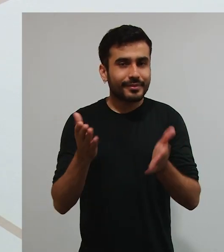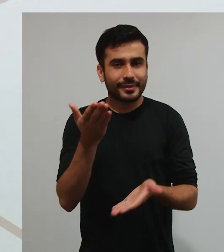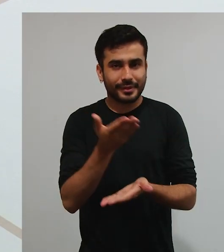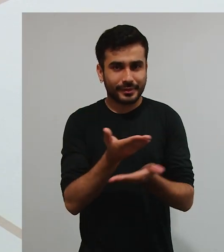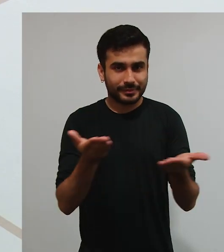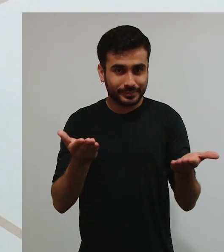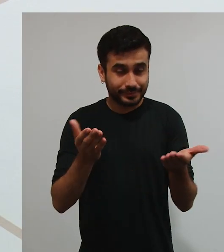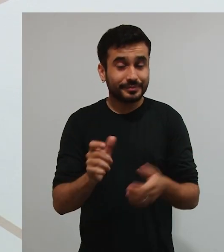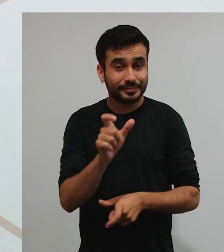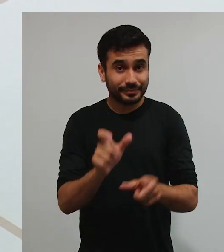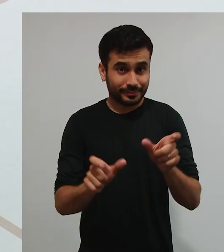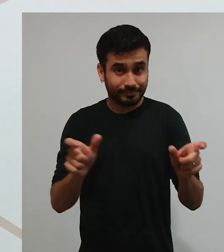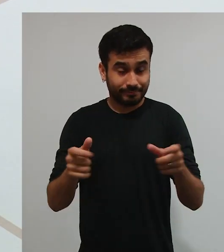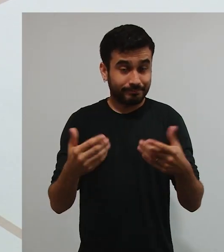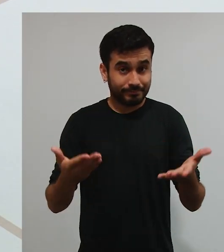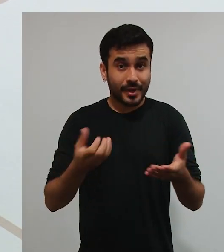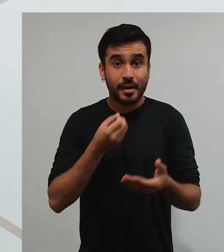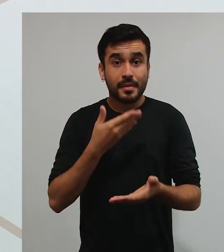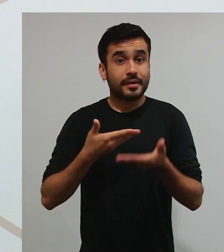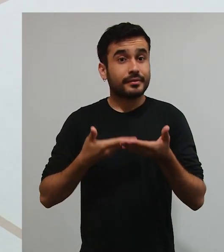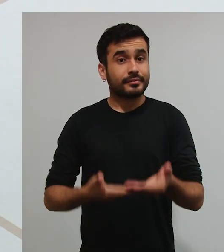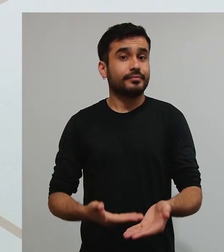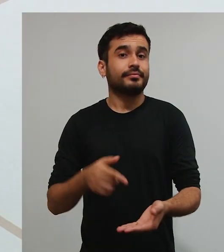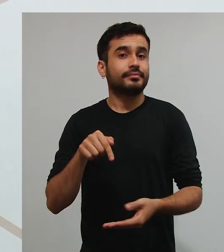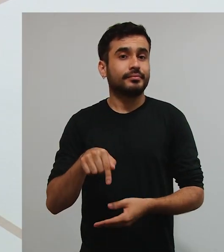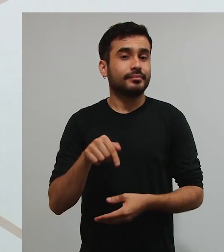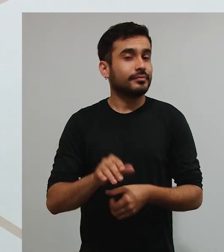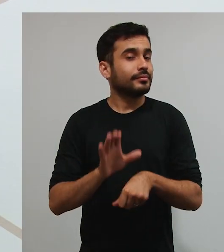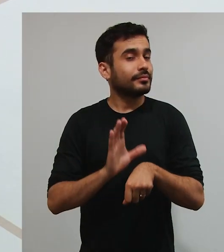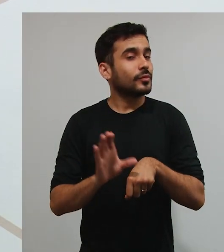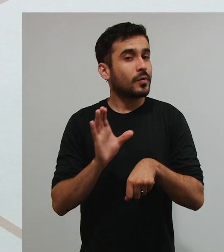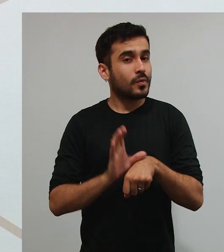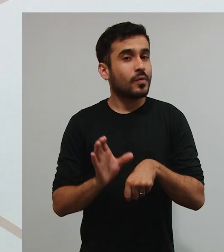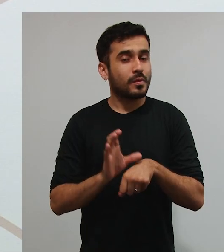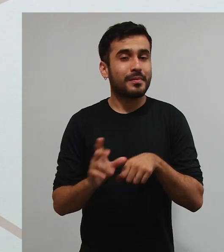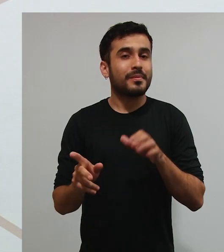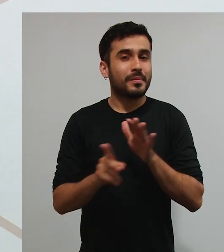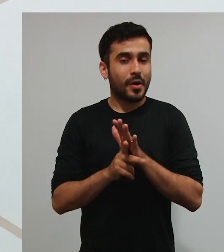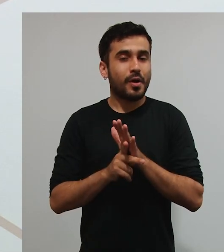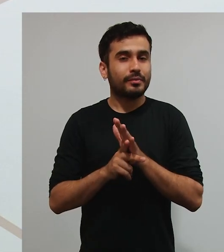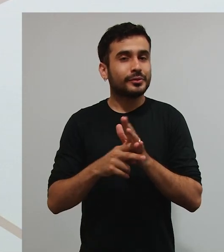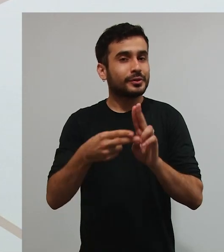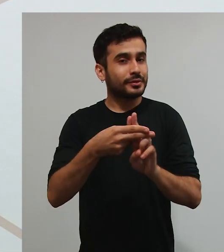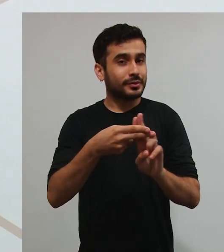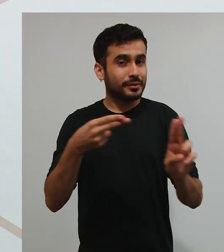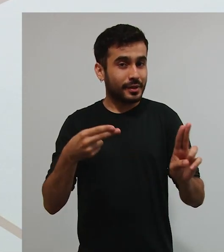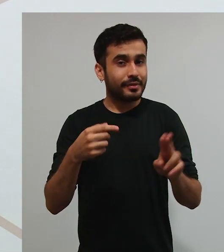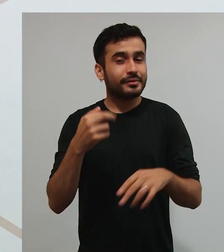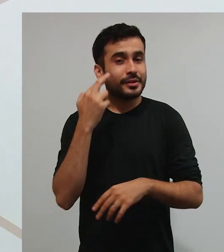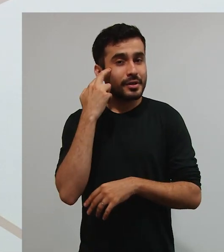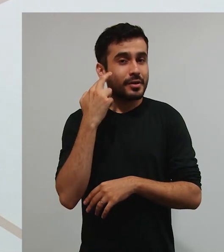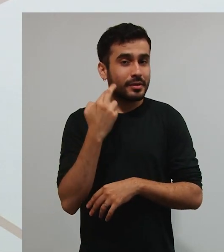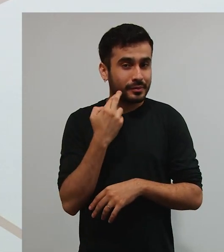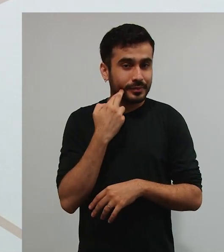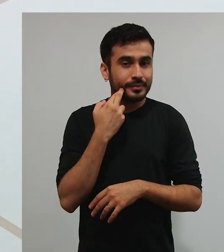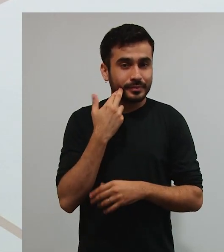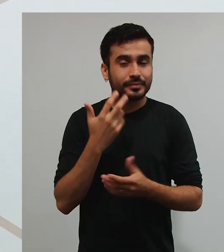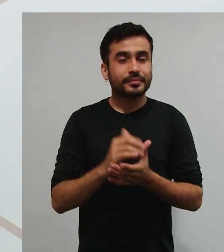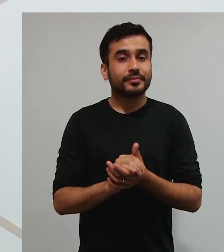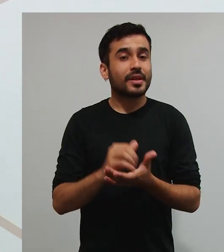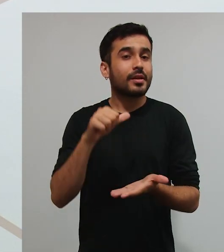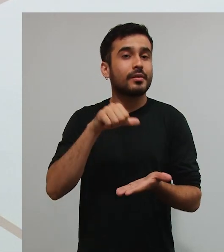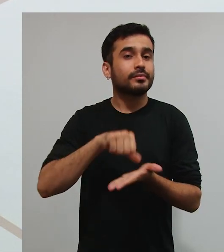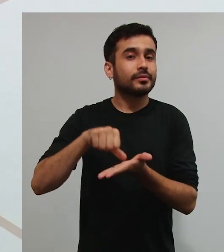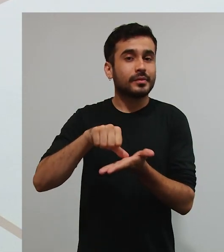Saudações, pessoas! Sejam bem-vindos aos cursos do Instituto Federal de Educação, Ciência e Tecnologia de Rondônia, o